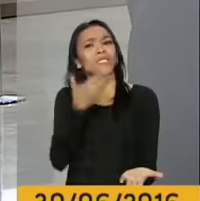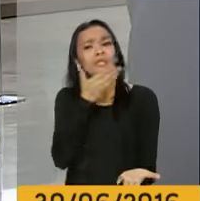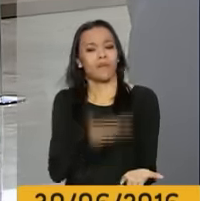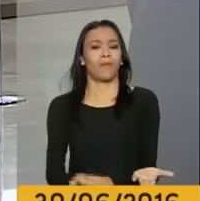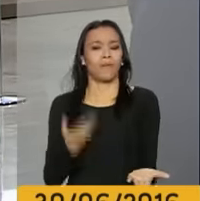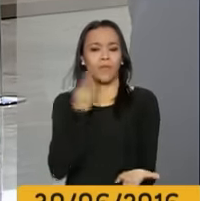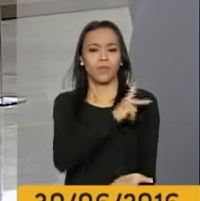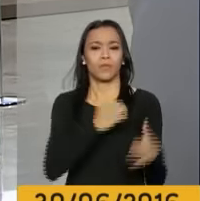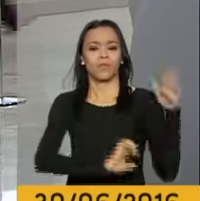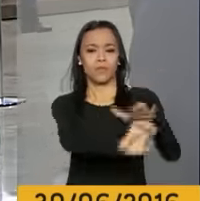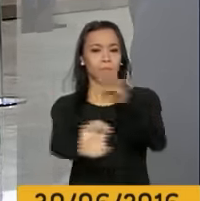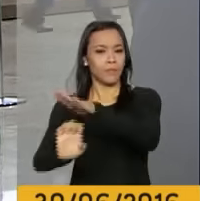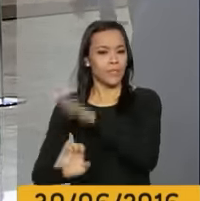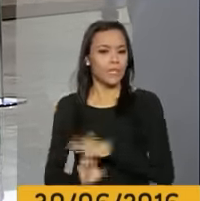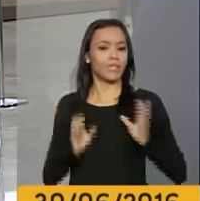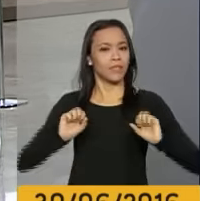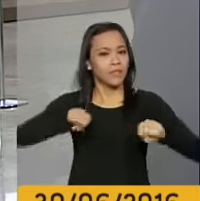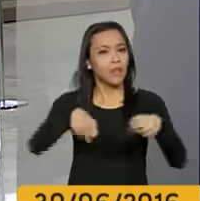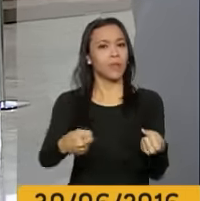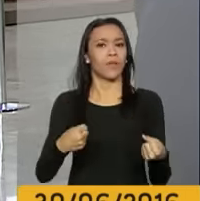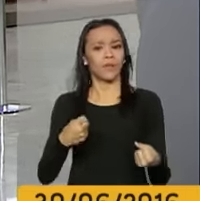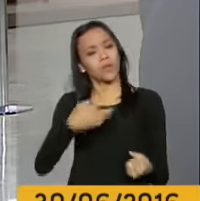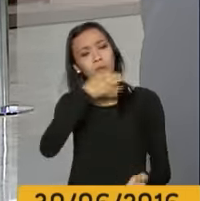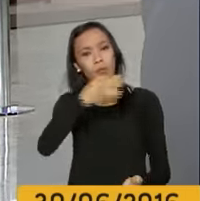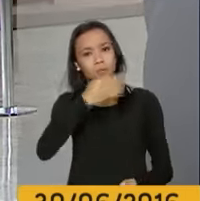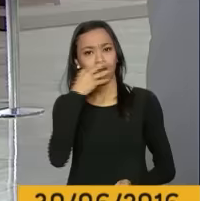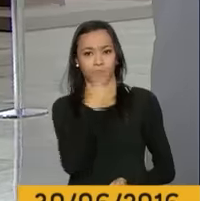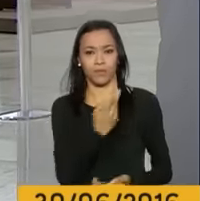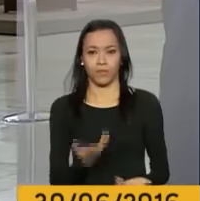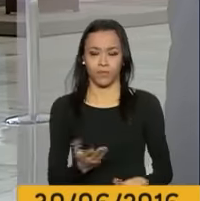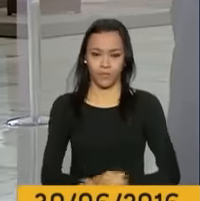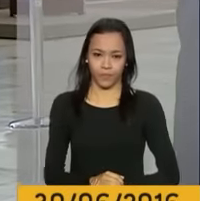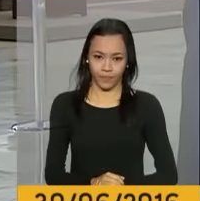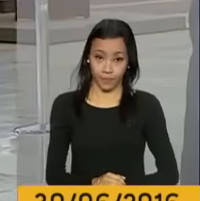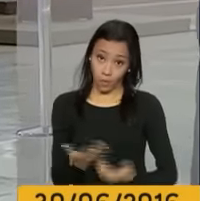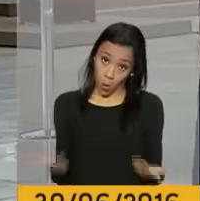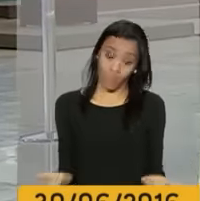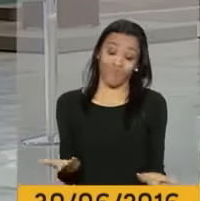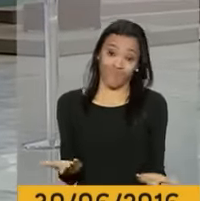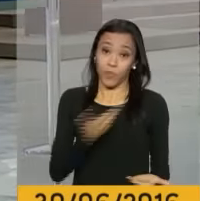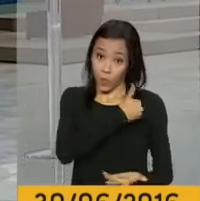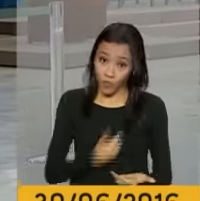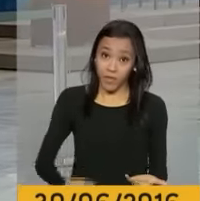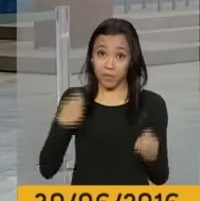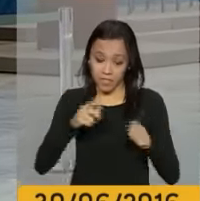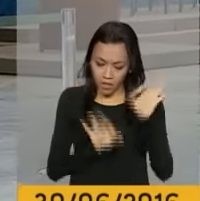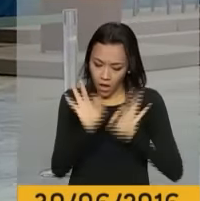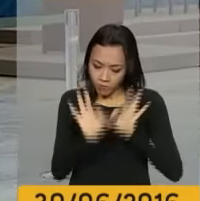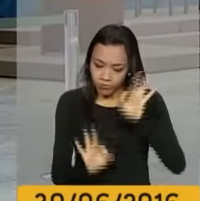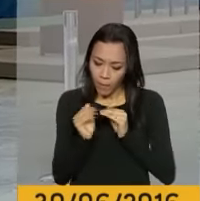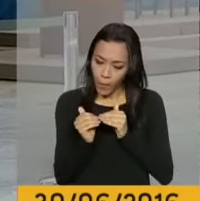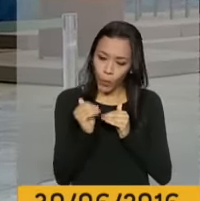as empresas podem estar se recuperando? Eu queria uma análise do senhor nesse sentido. Todo governo ele tem que fazer previsões. Eu